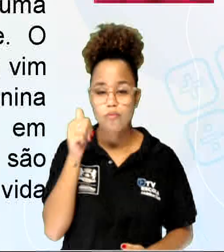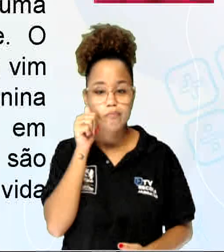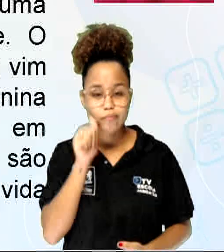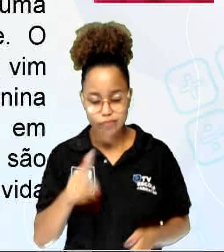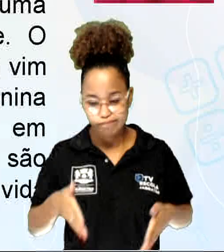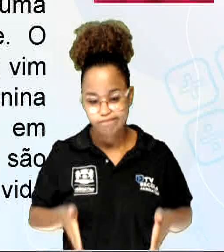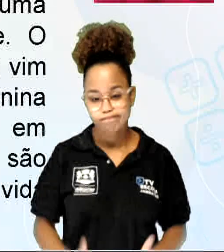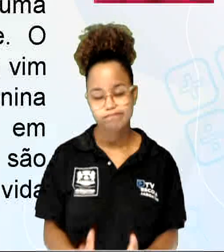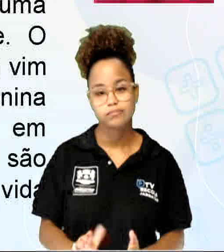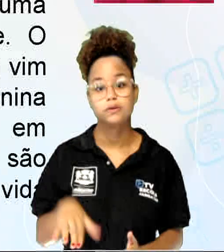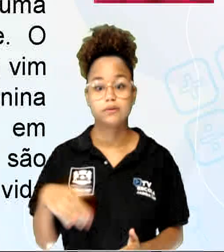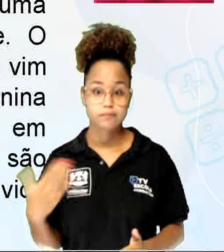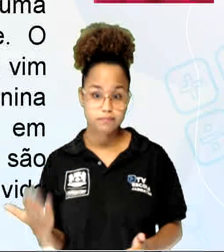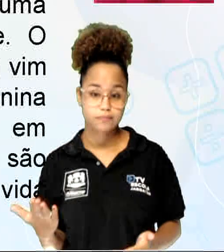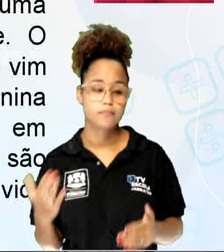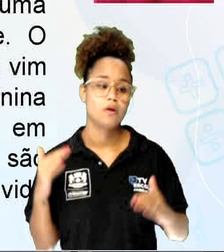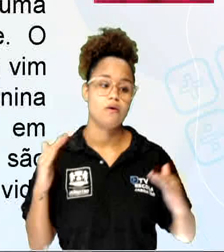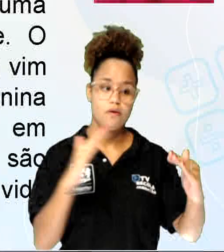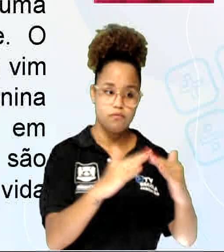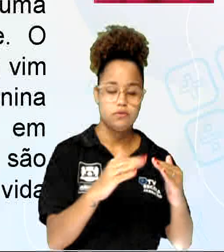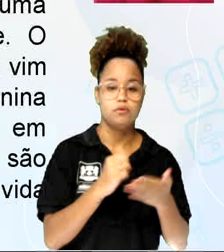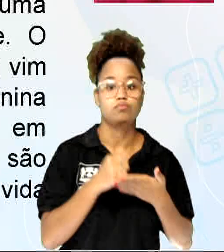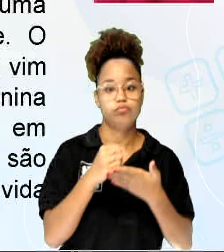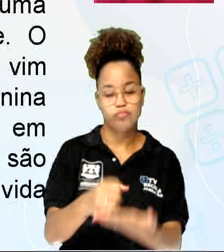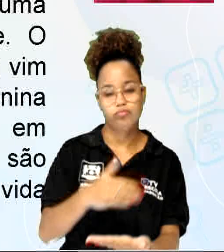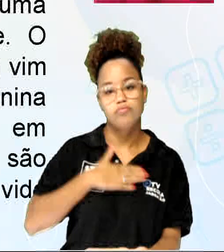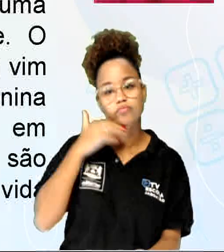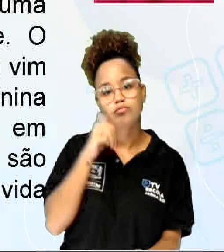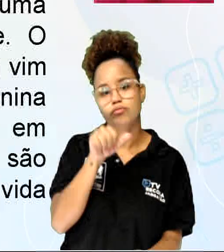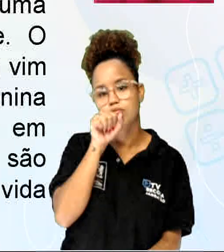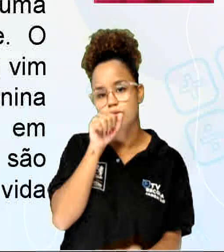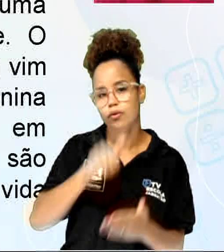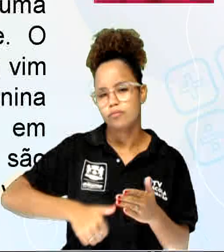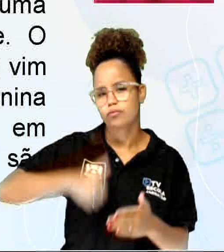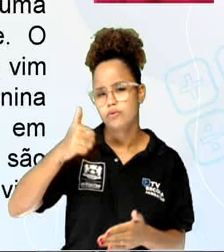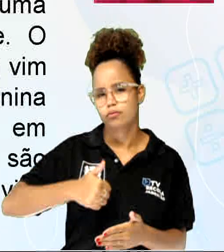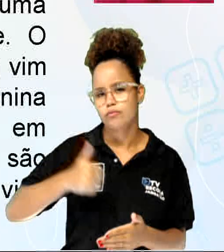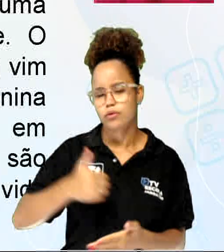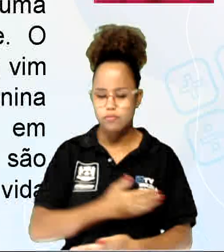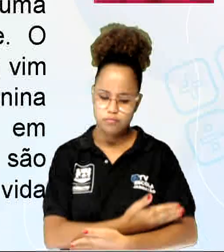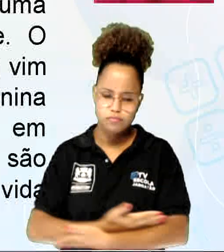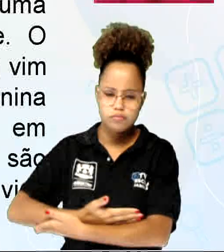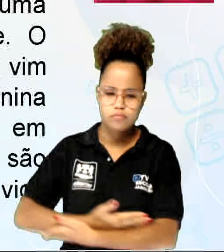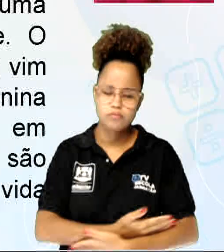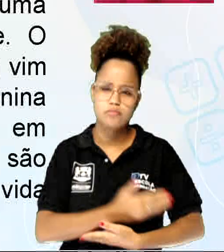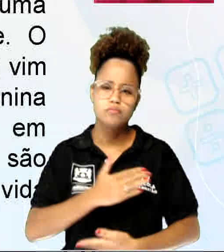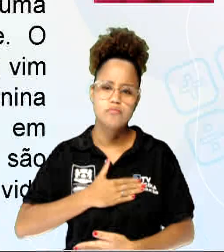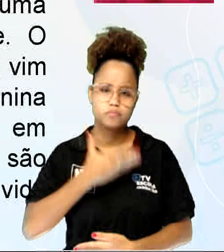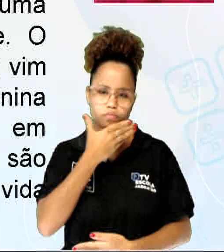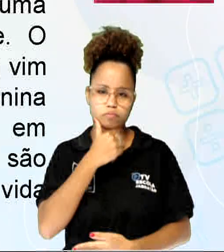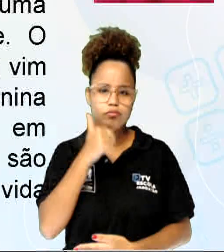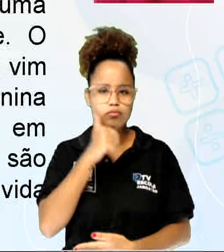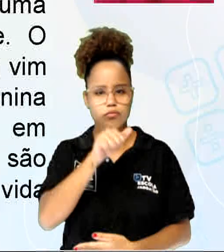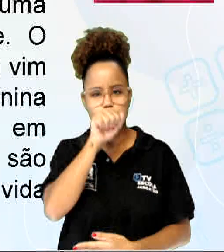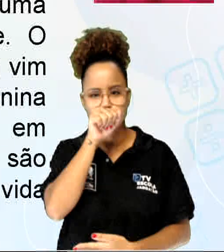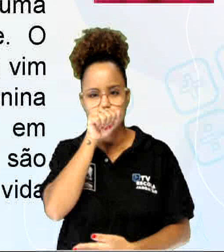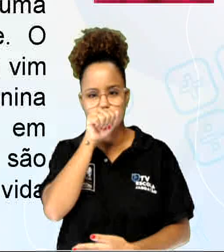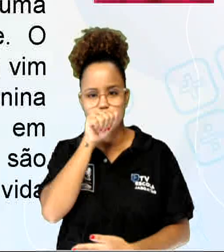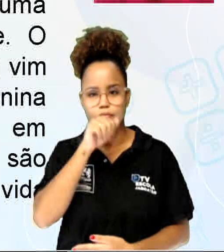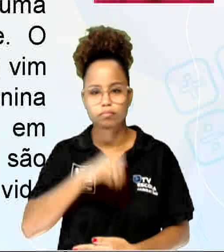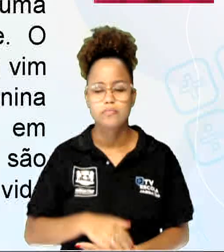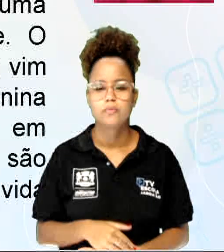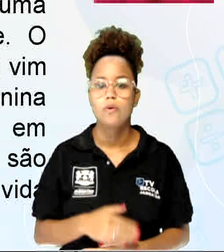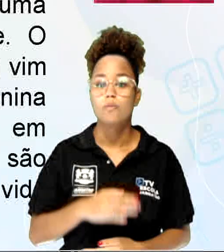então a vizinha ajudou minha mãe. O primeiro bebê de meus pais foi Nath